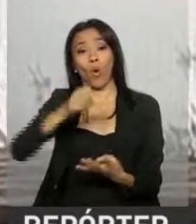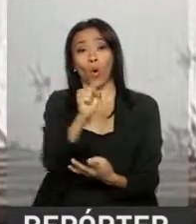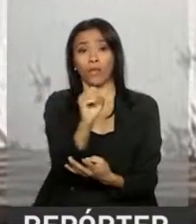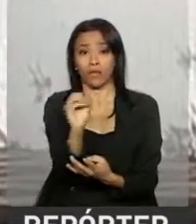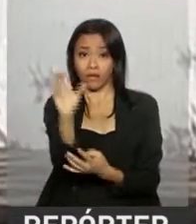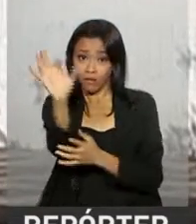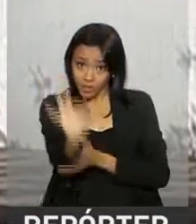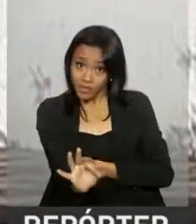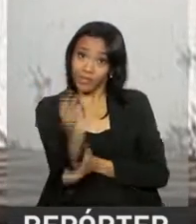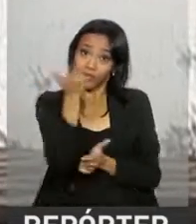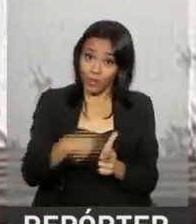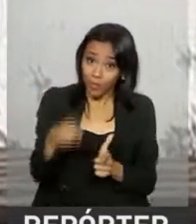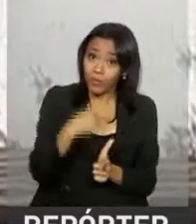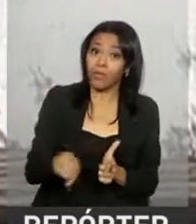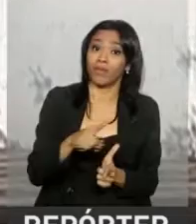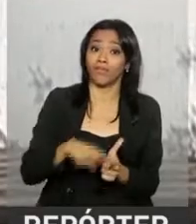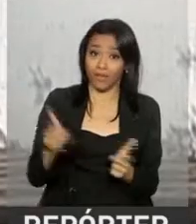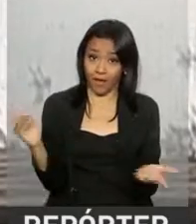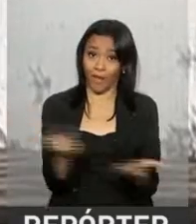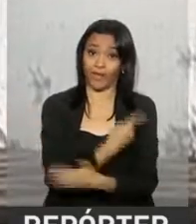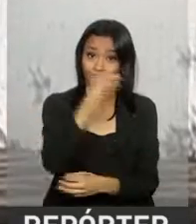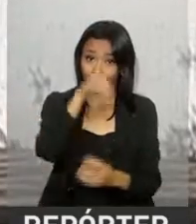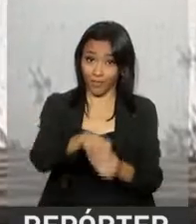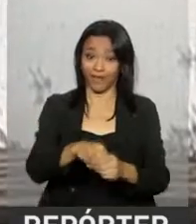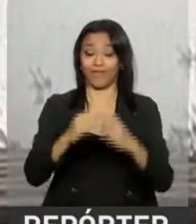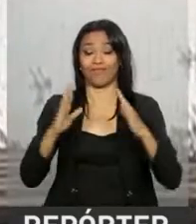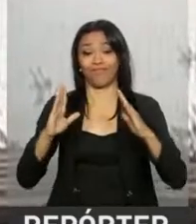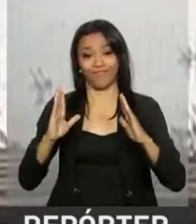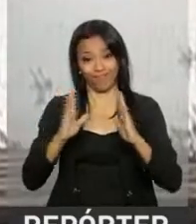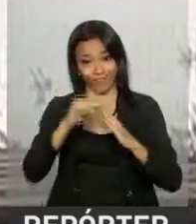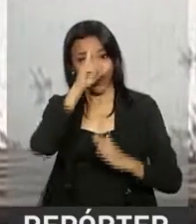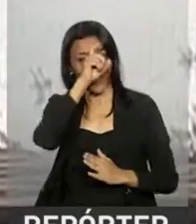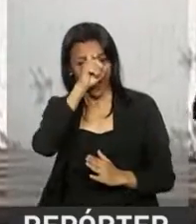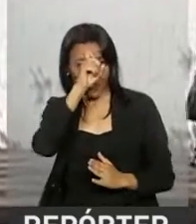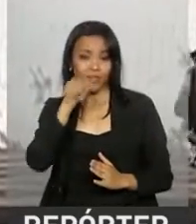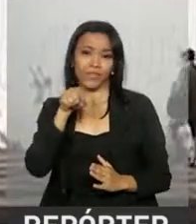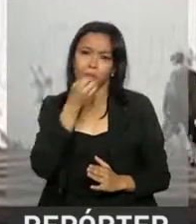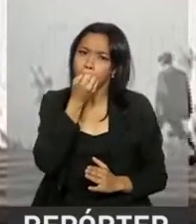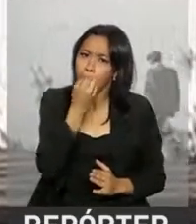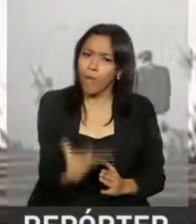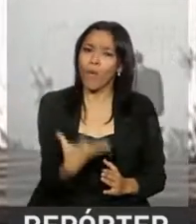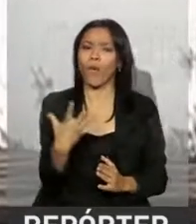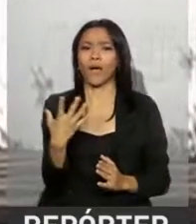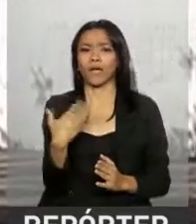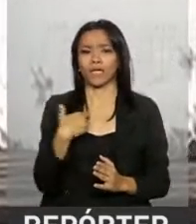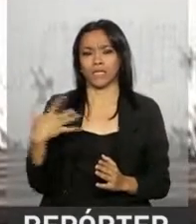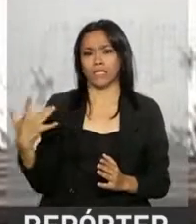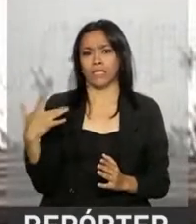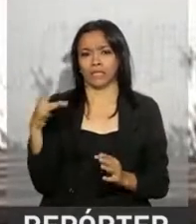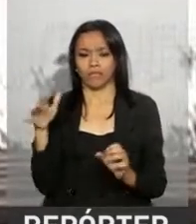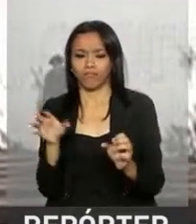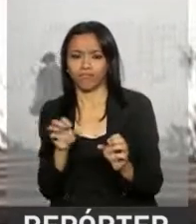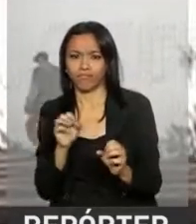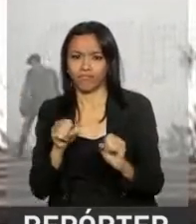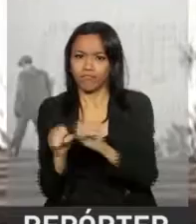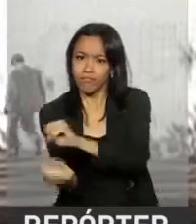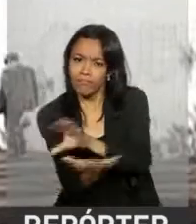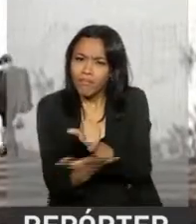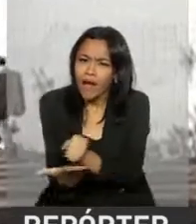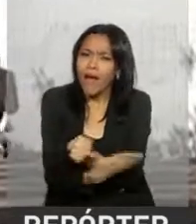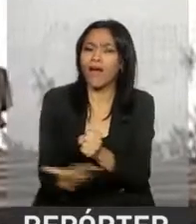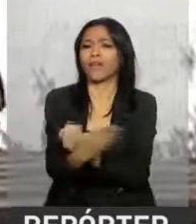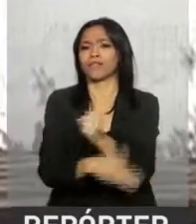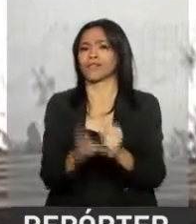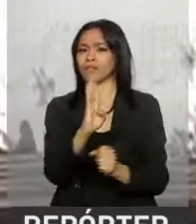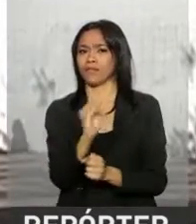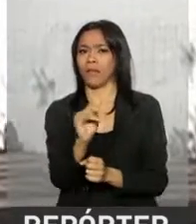dos problemas aí do sistema de saúde também com uma boa atenção básica é possível evitar hospitalizações e procedimentos